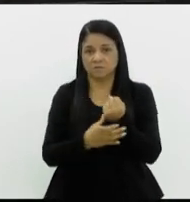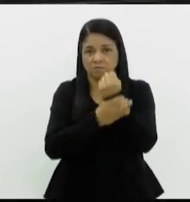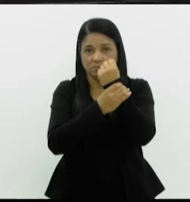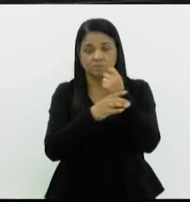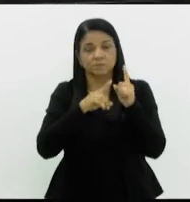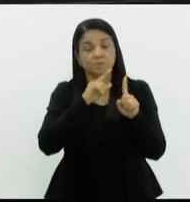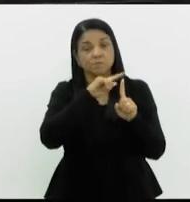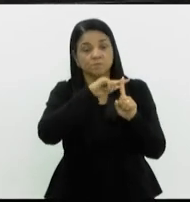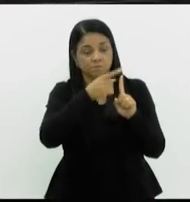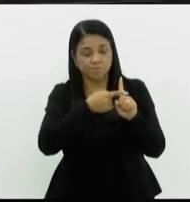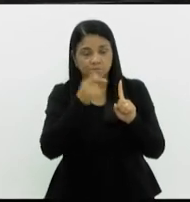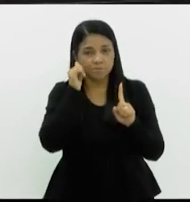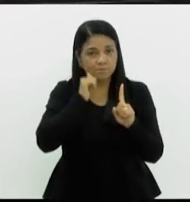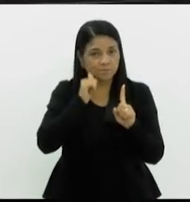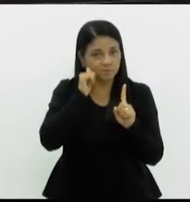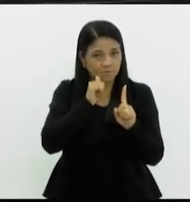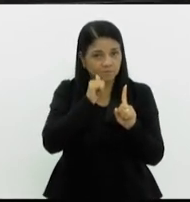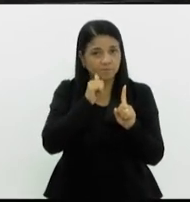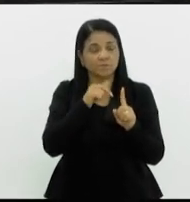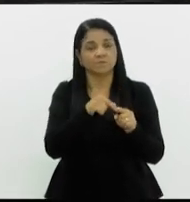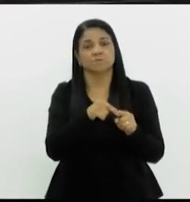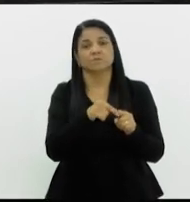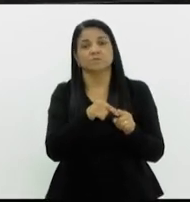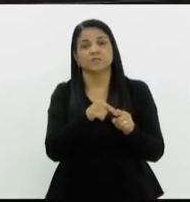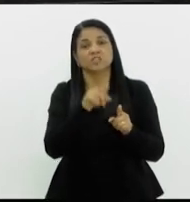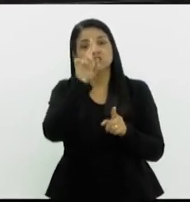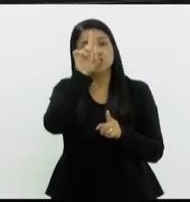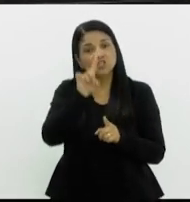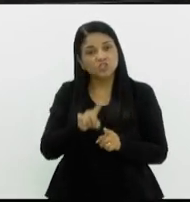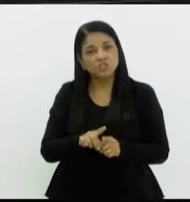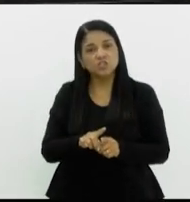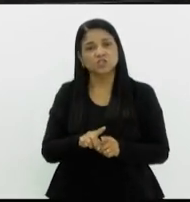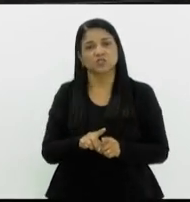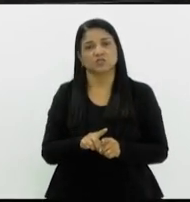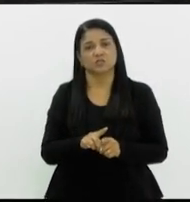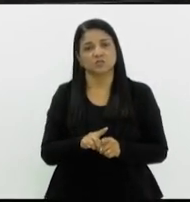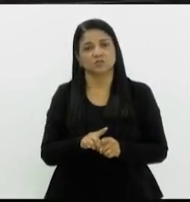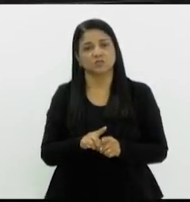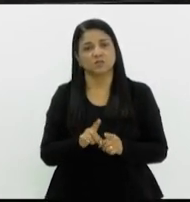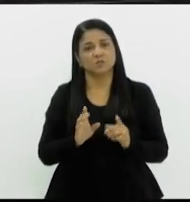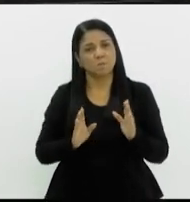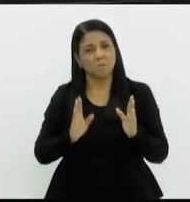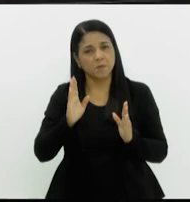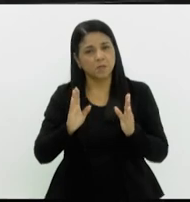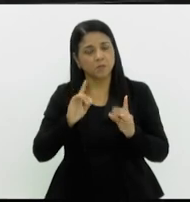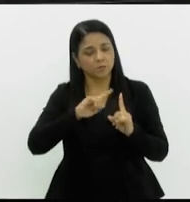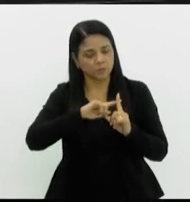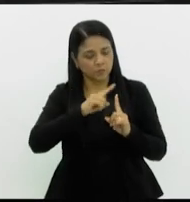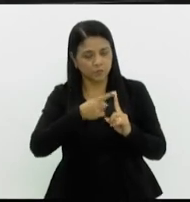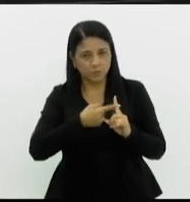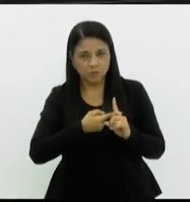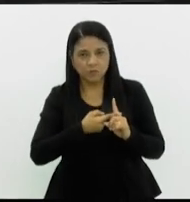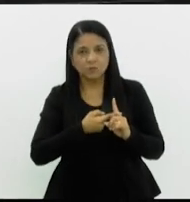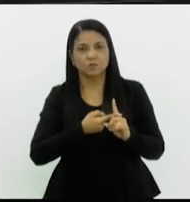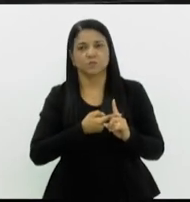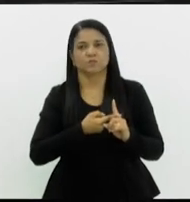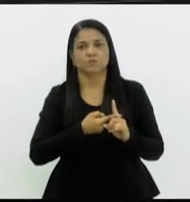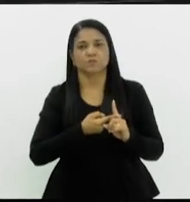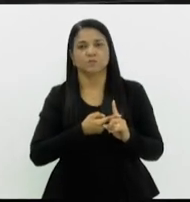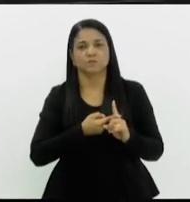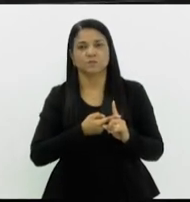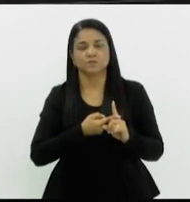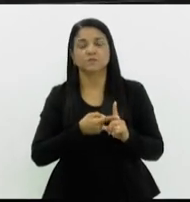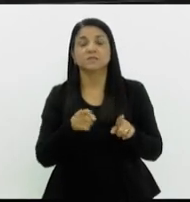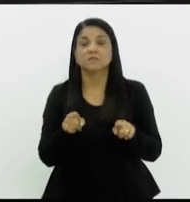mulheres gestantes tenham dignidade nesse período, da sua gestação